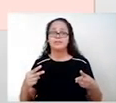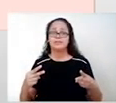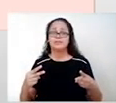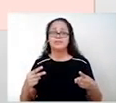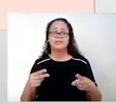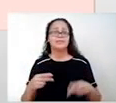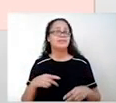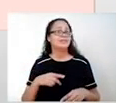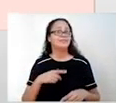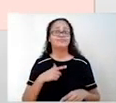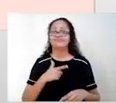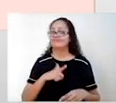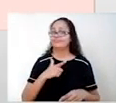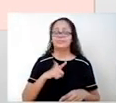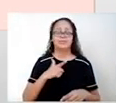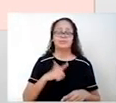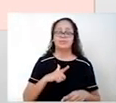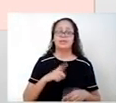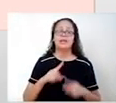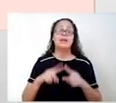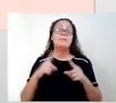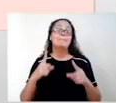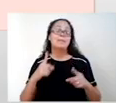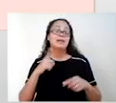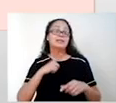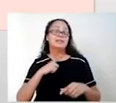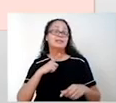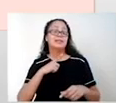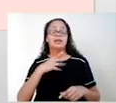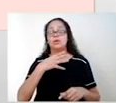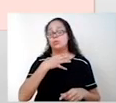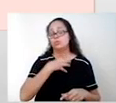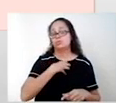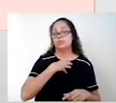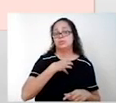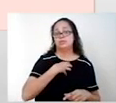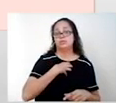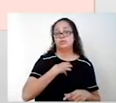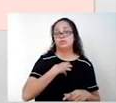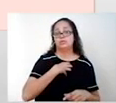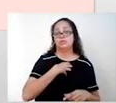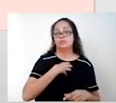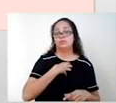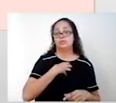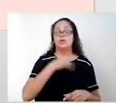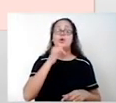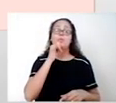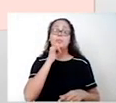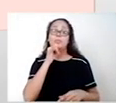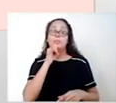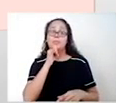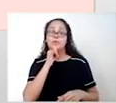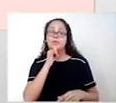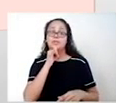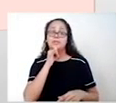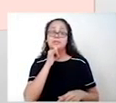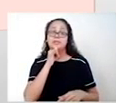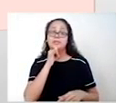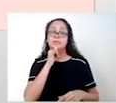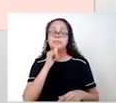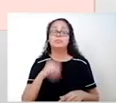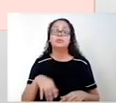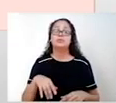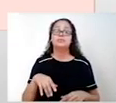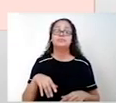Mas existe, né, um sentido, uma coerência interna. Por exemplo, o Superman é um mocinho,